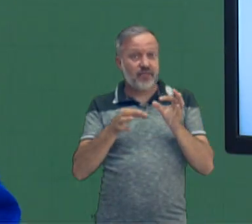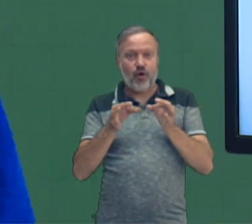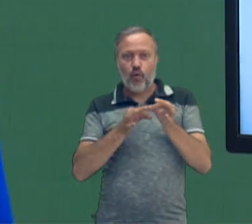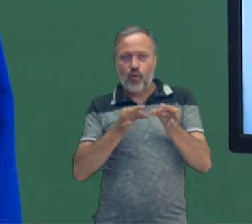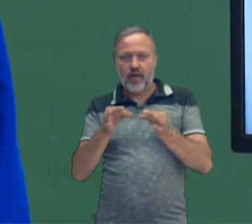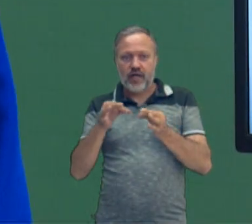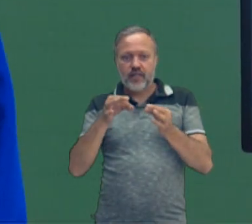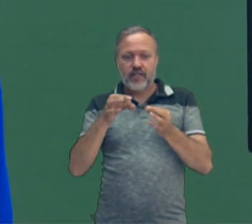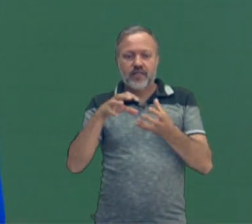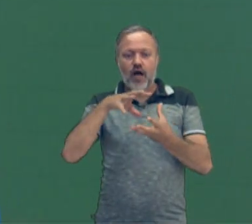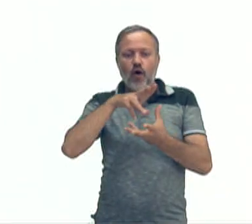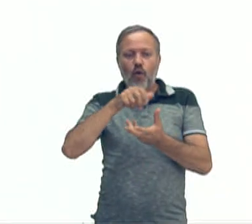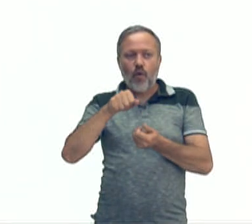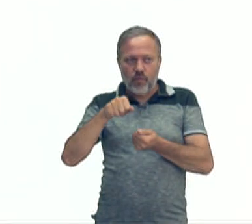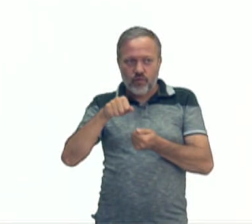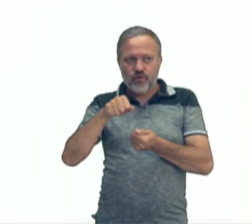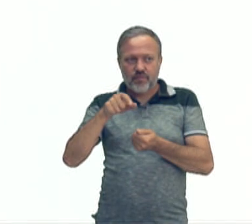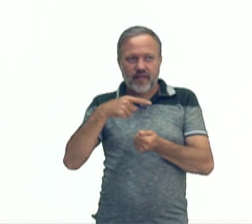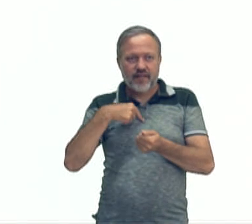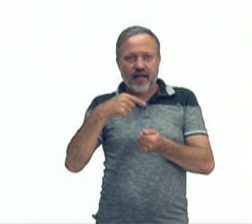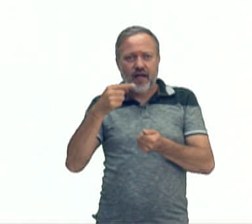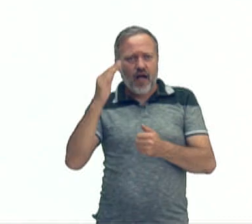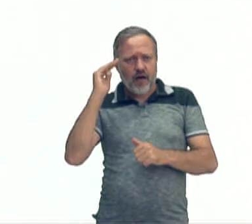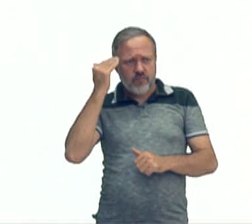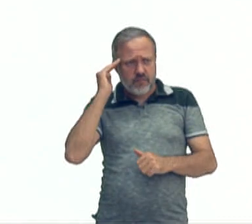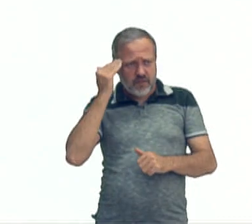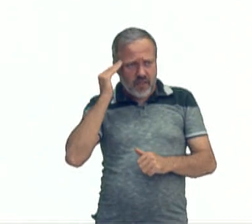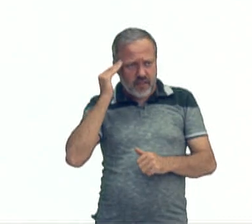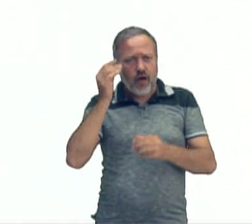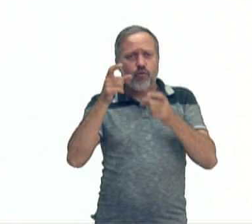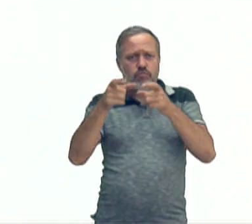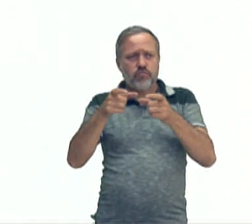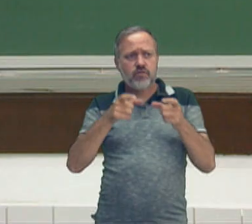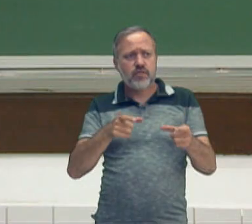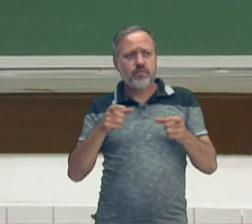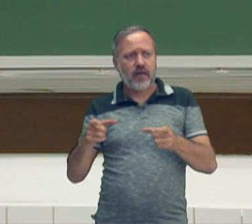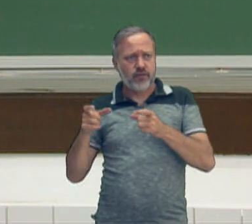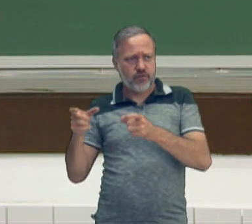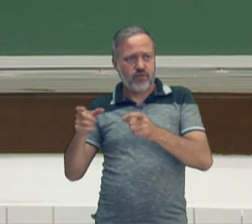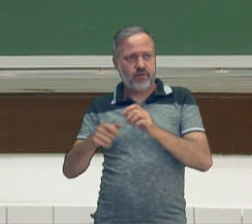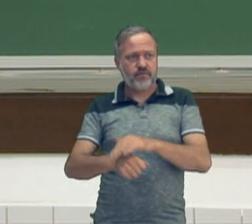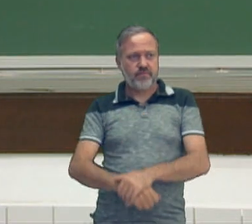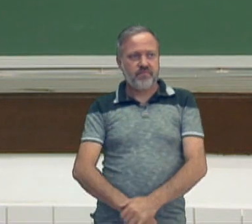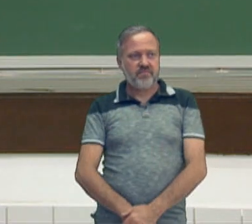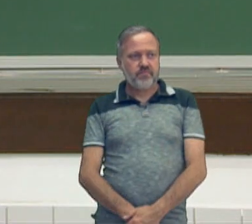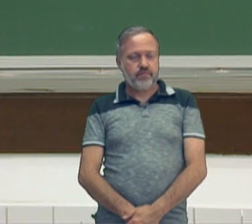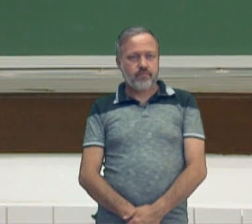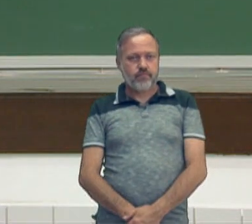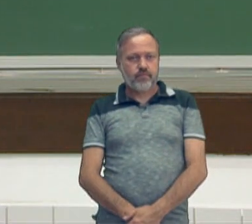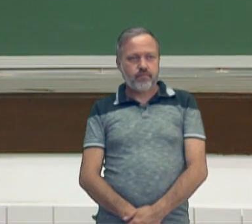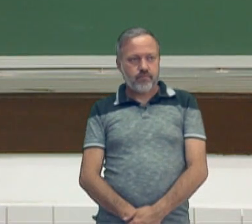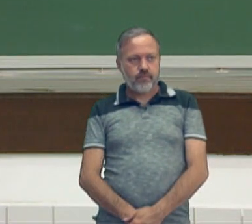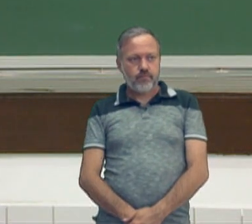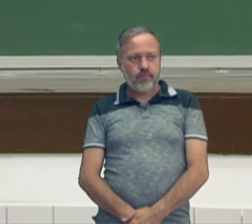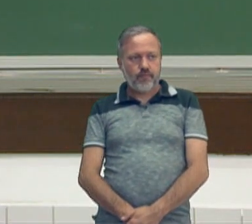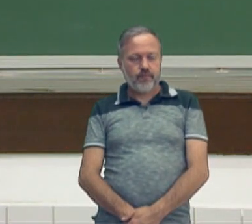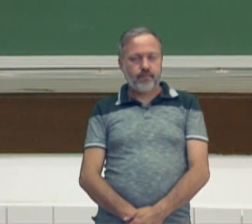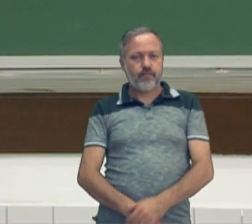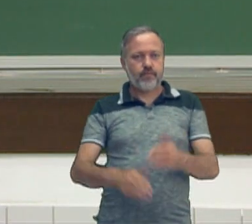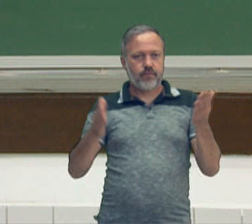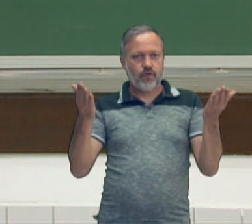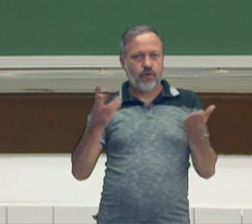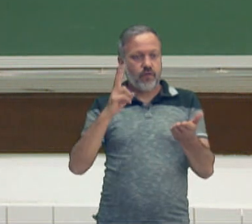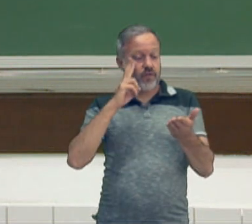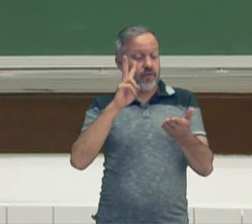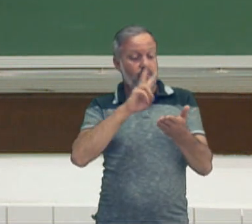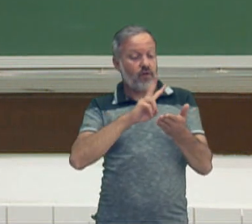verdade, a ideia é ser um facilitador, né? E a regionalização busca isso, ok? Vamos dar uma olhadinha o que a gente viu na aula